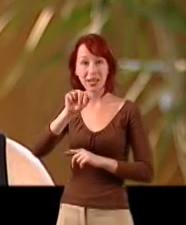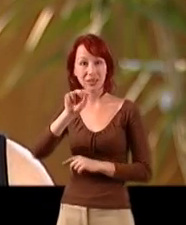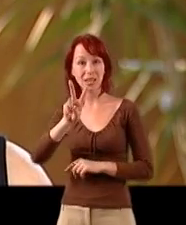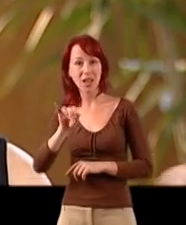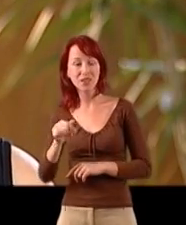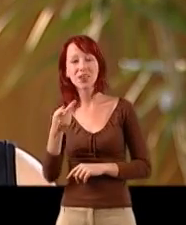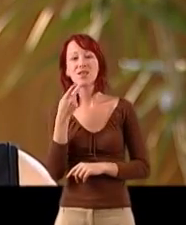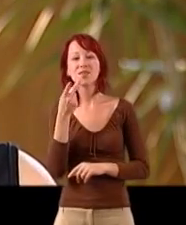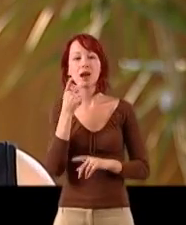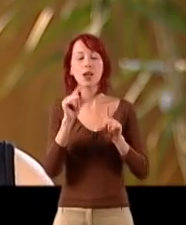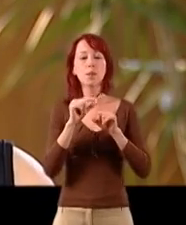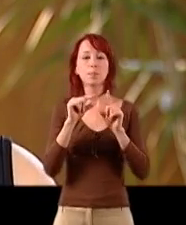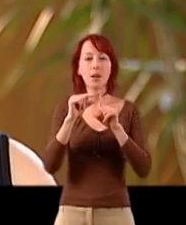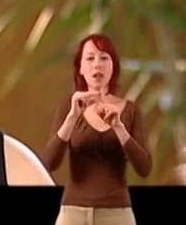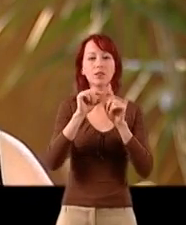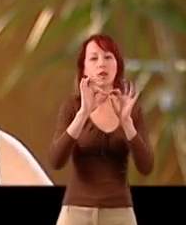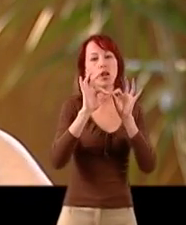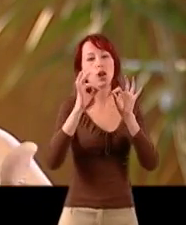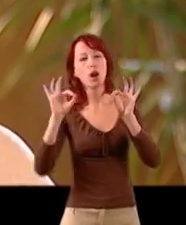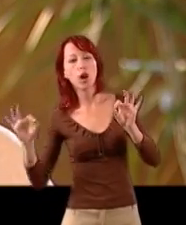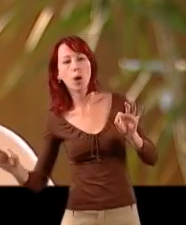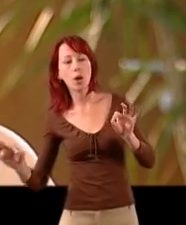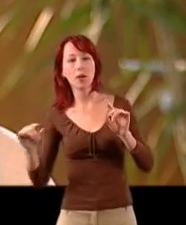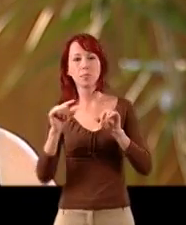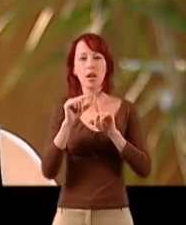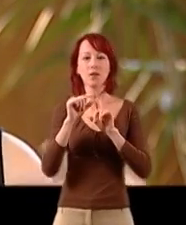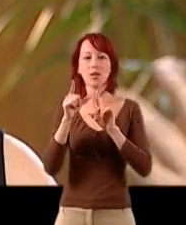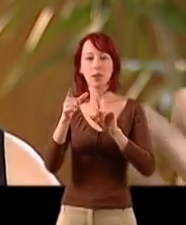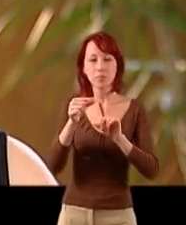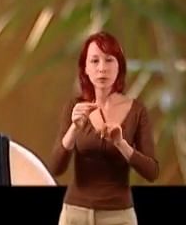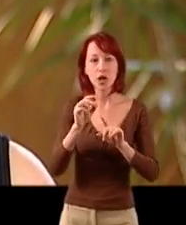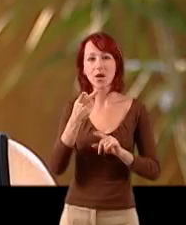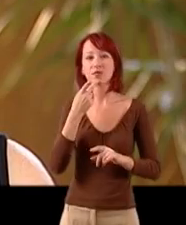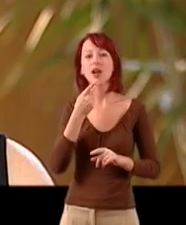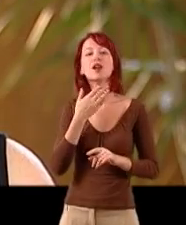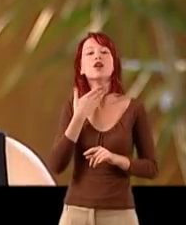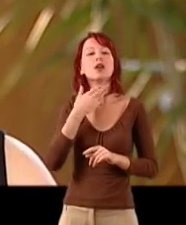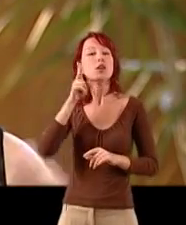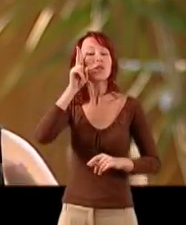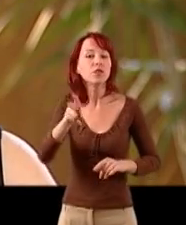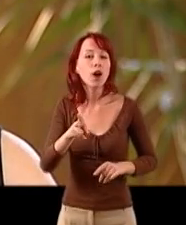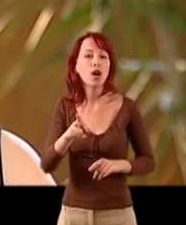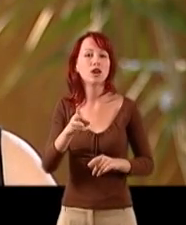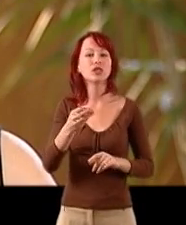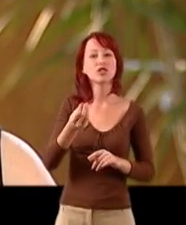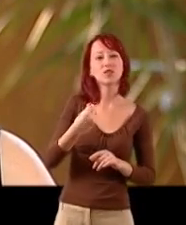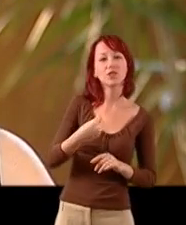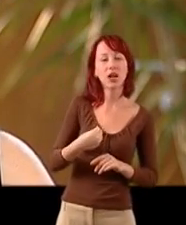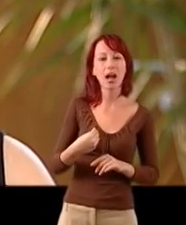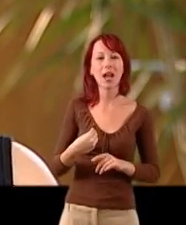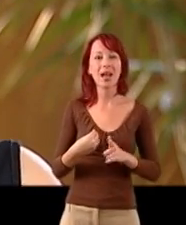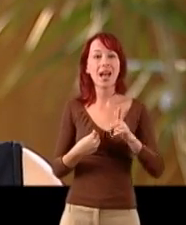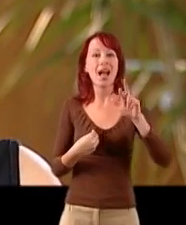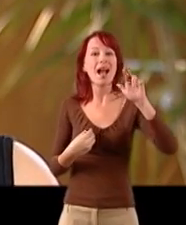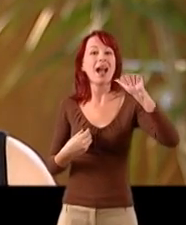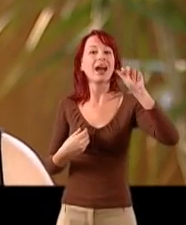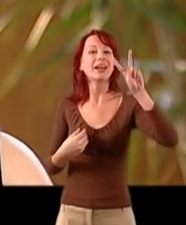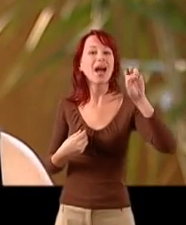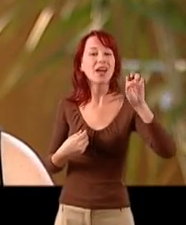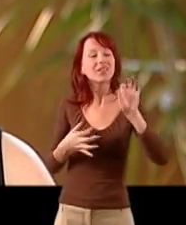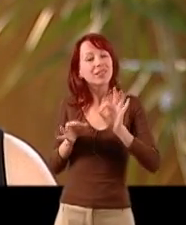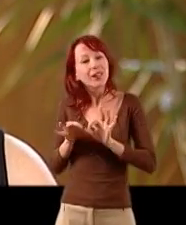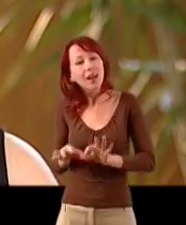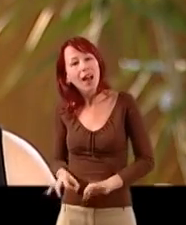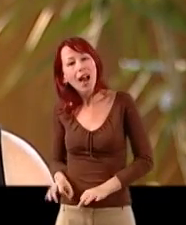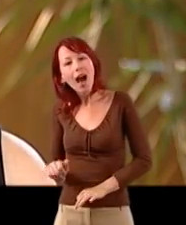de ritmo, breve e longo, ele já está imitando padrão de forte e fraco, ele já está imitando padrão de vozes grave e